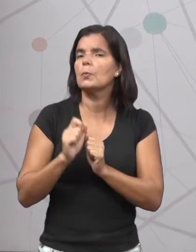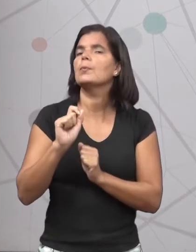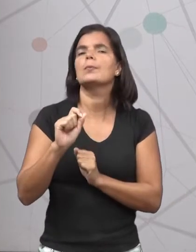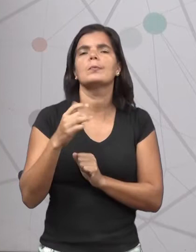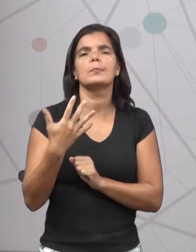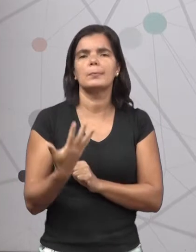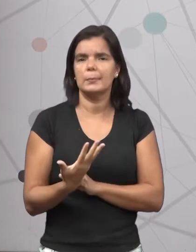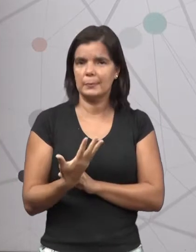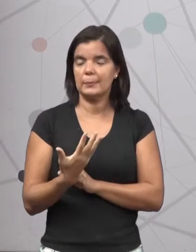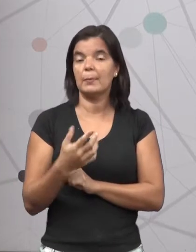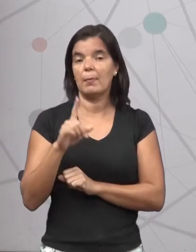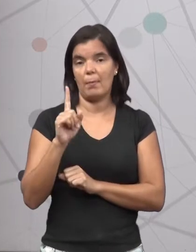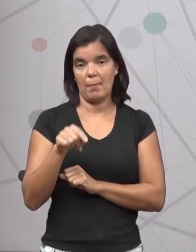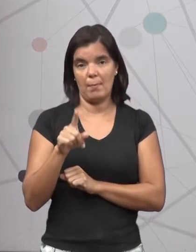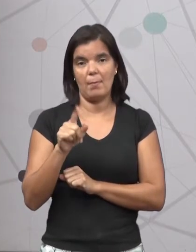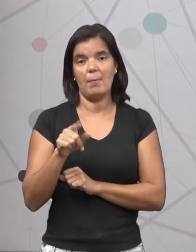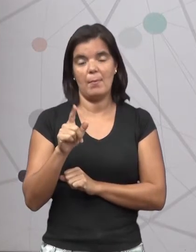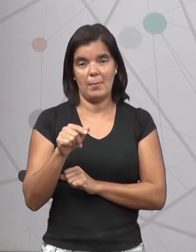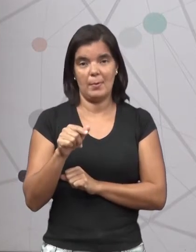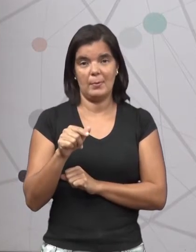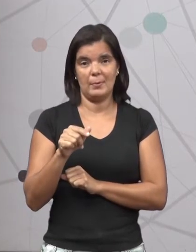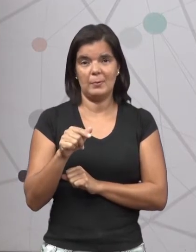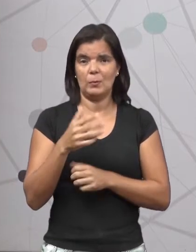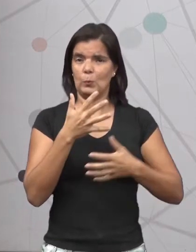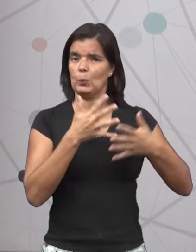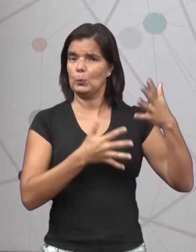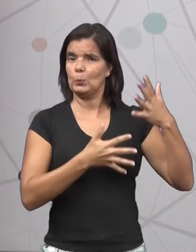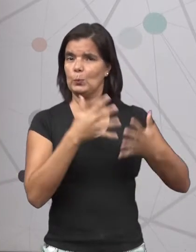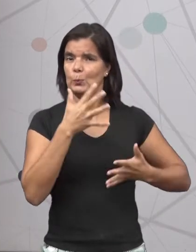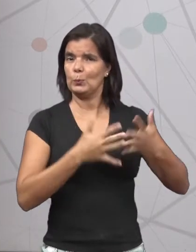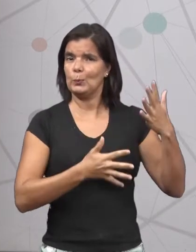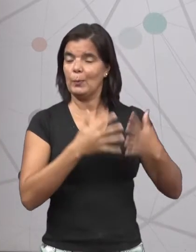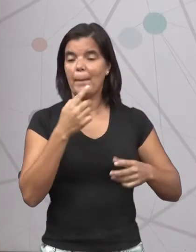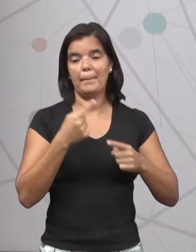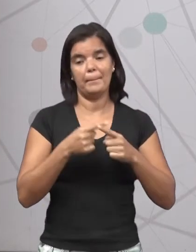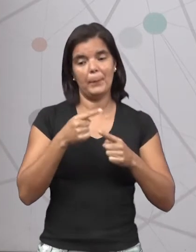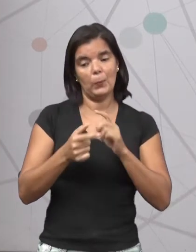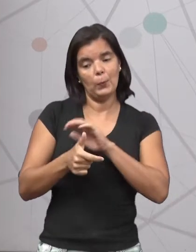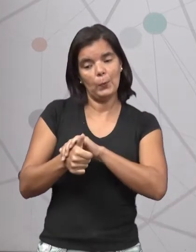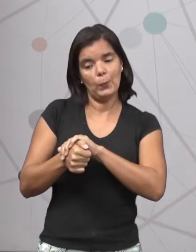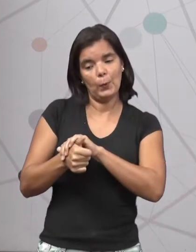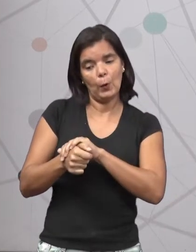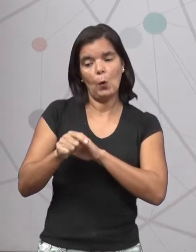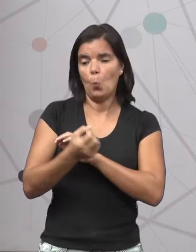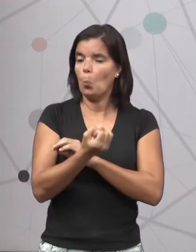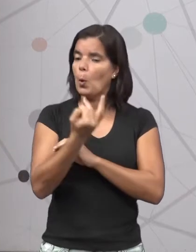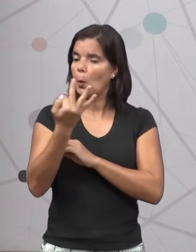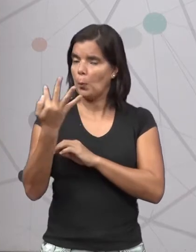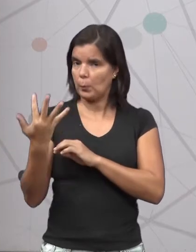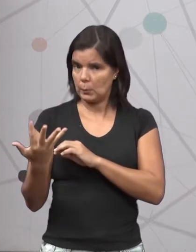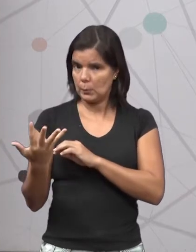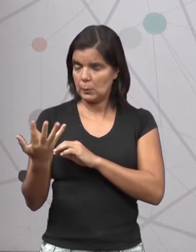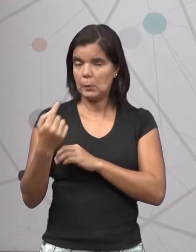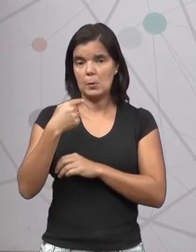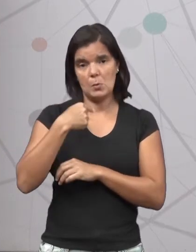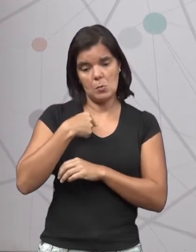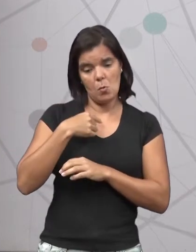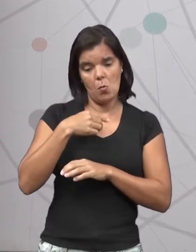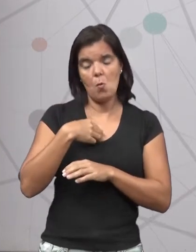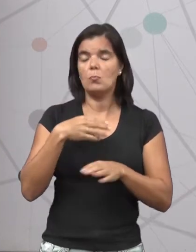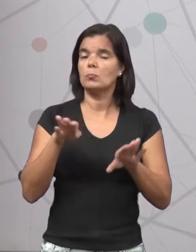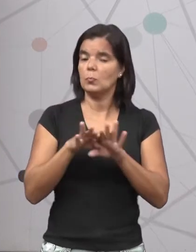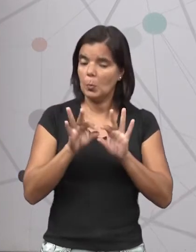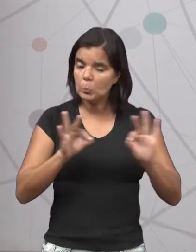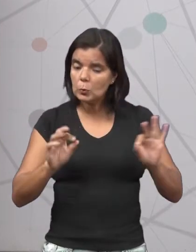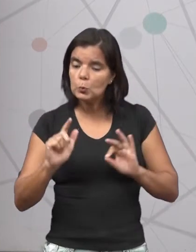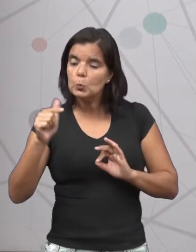vai acontecer é que nós vamos ficar confusos, porque você vai medir uma quantidade de passos e eu vou